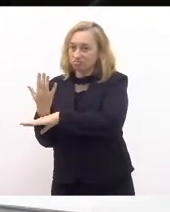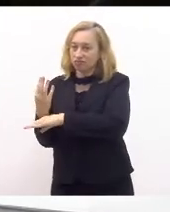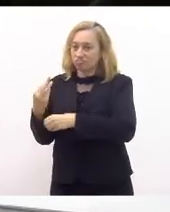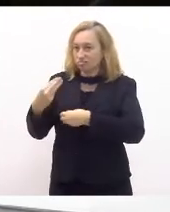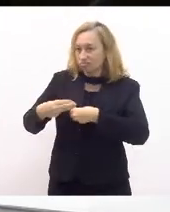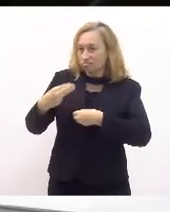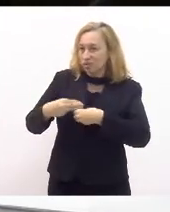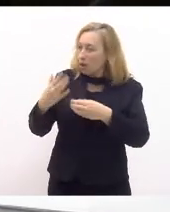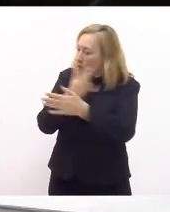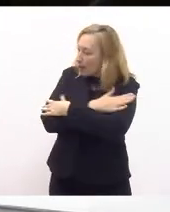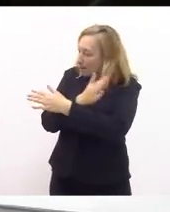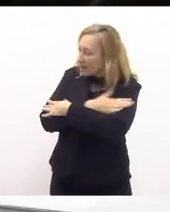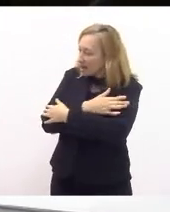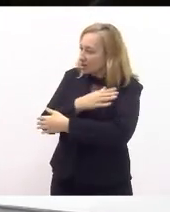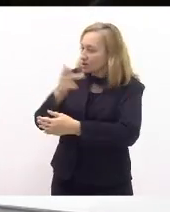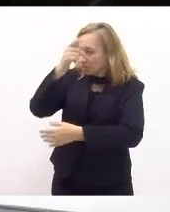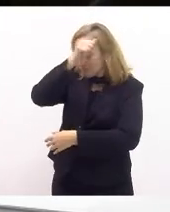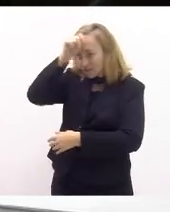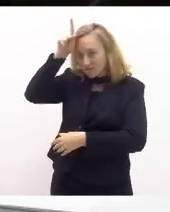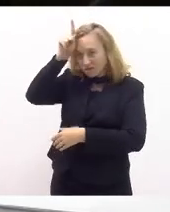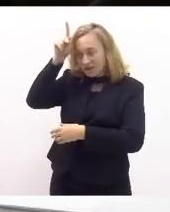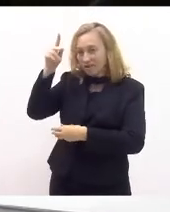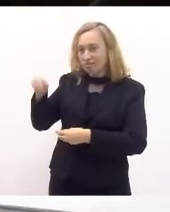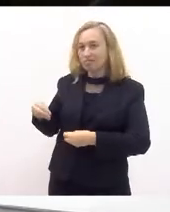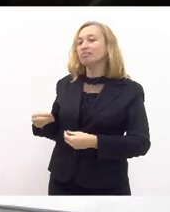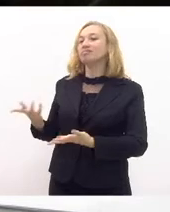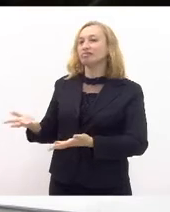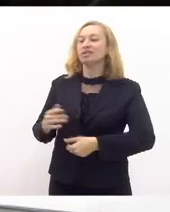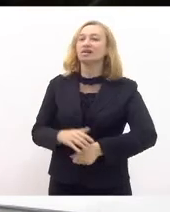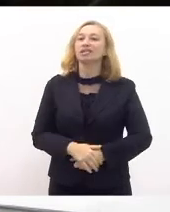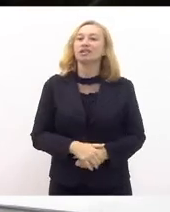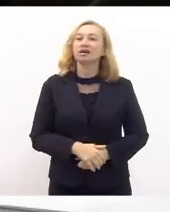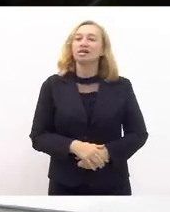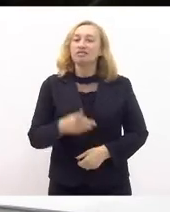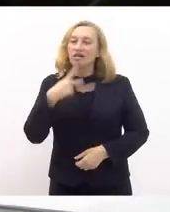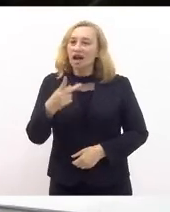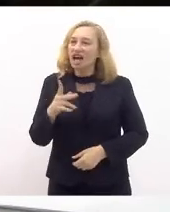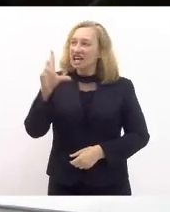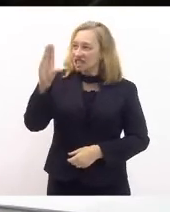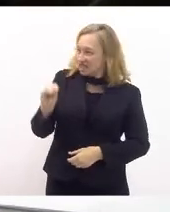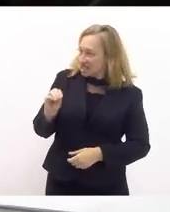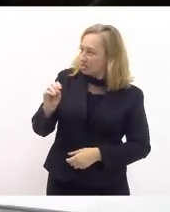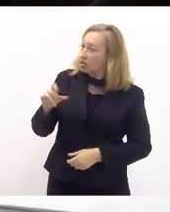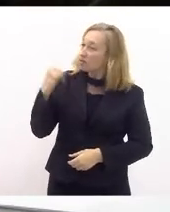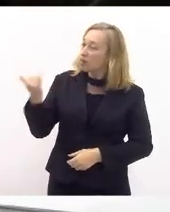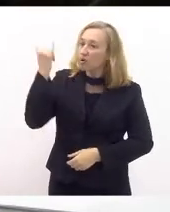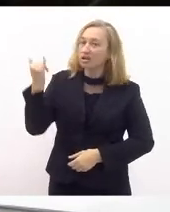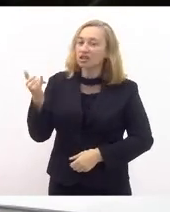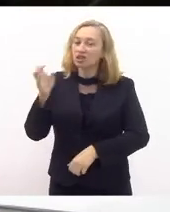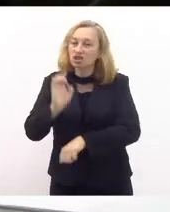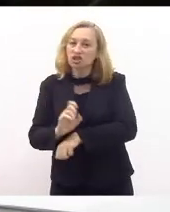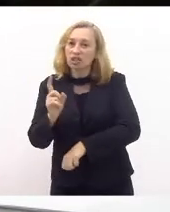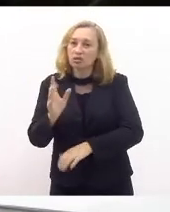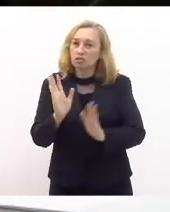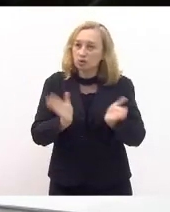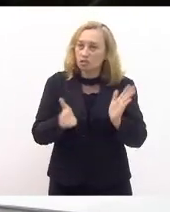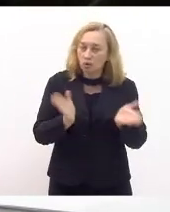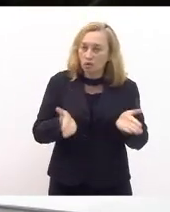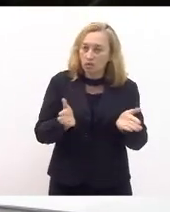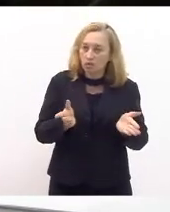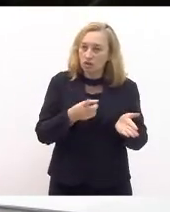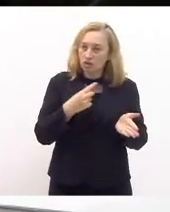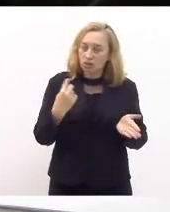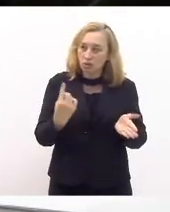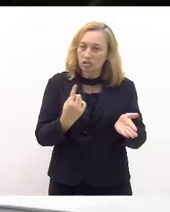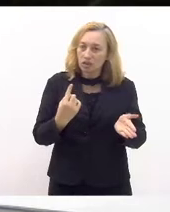abraço do prefeito Washington Reis. Eu mencionei hoje cedo algo muito importante, que o nosso Estado hoje trilha